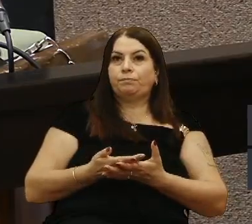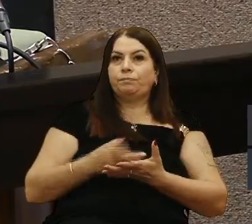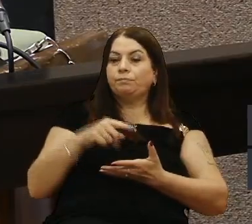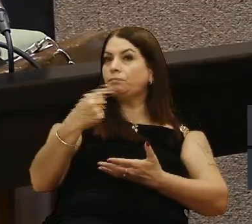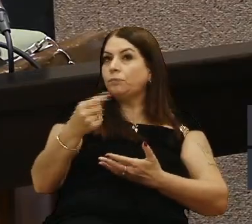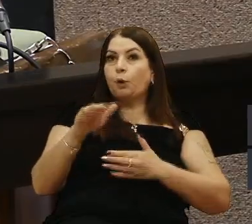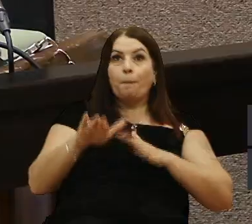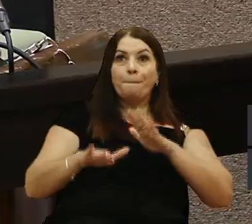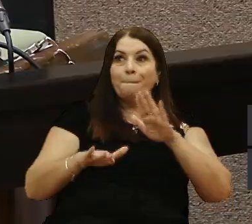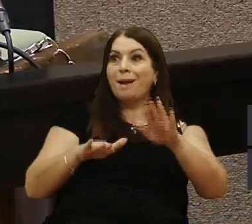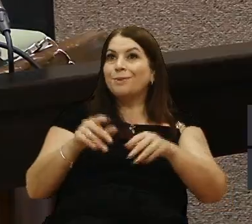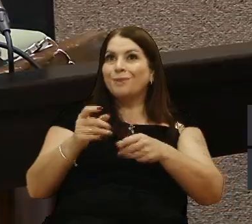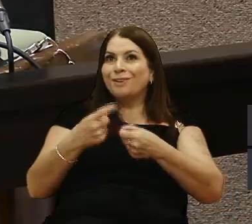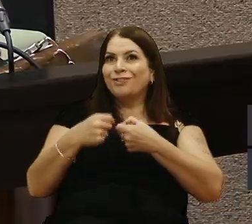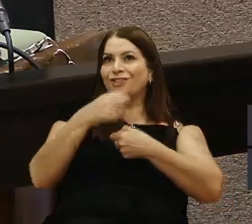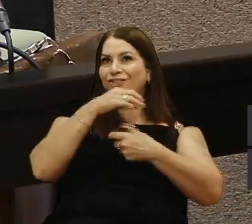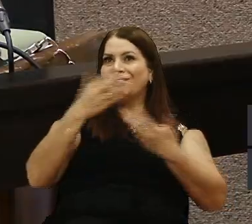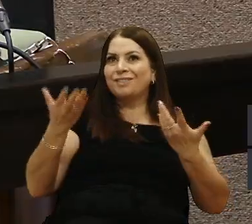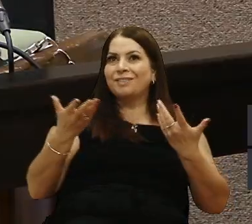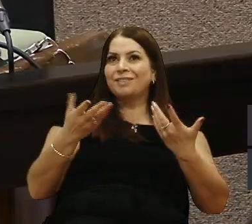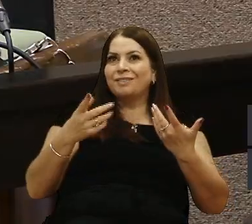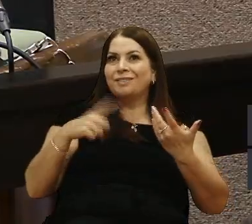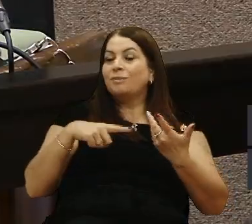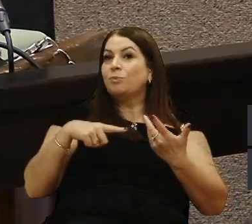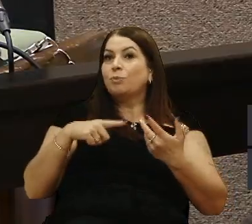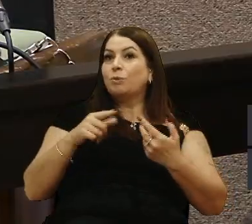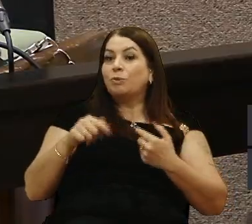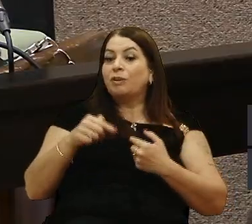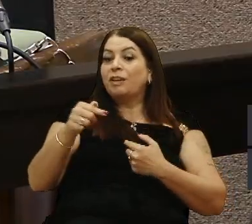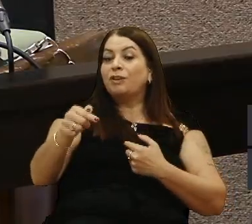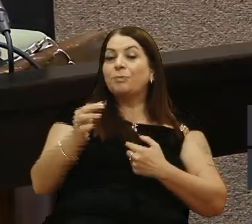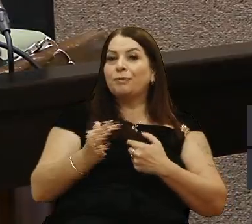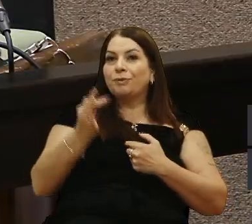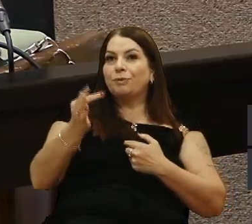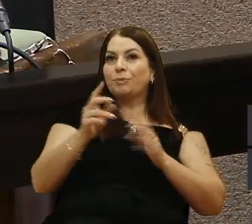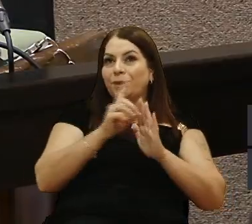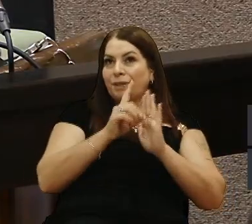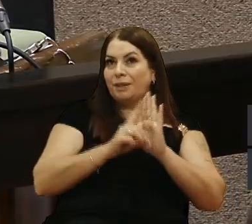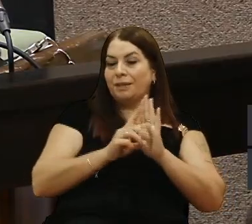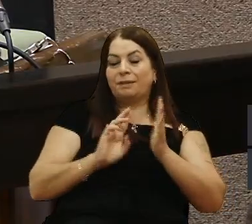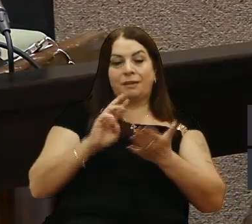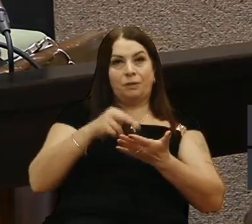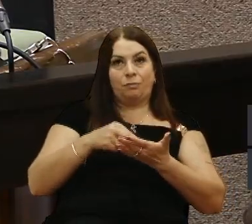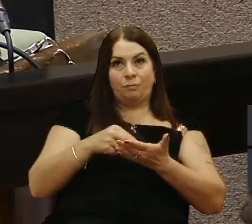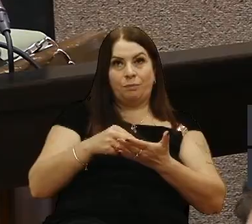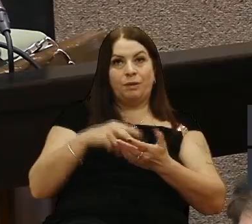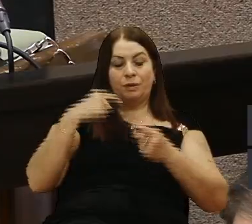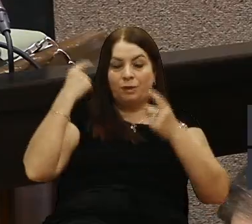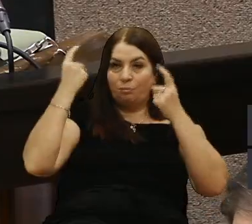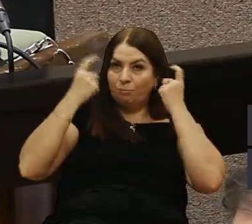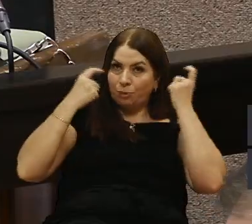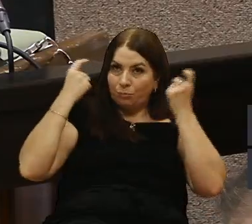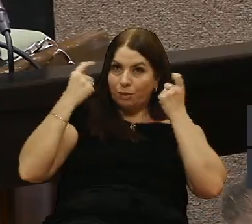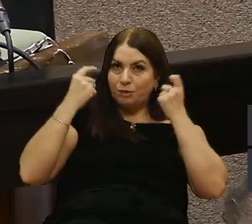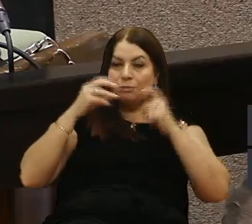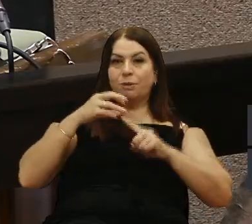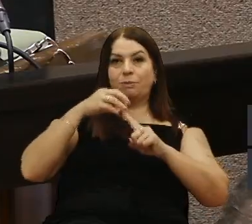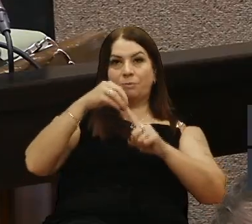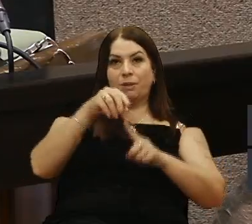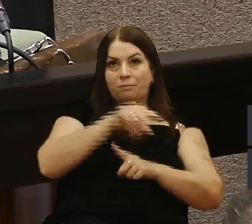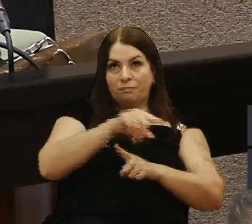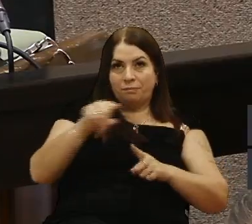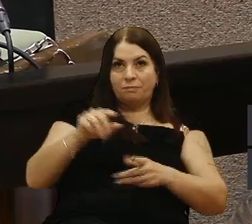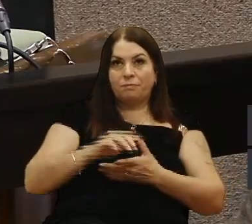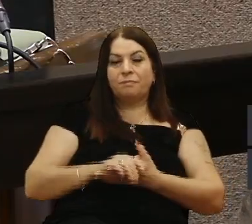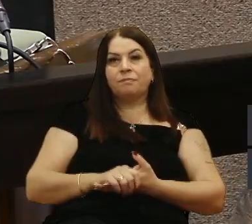próximos passos de Caxias do Sul. Para onde estamos indo? Porque esse decreto realmente é preocupante, principalmente na